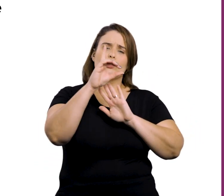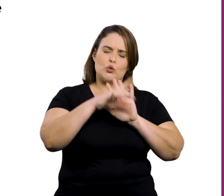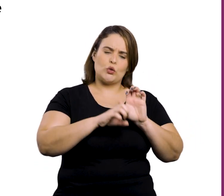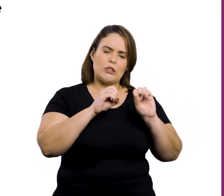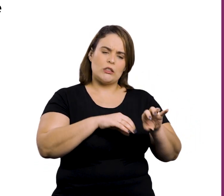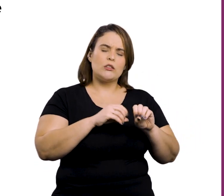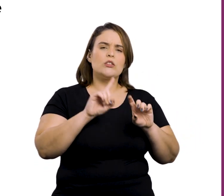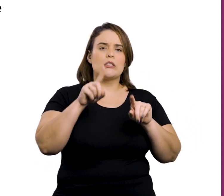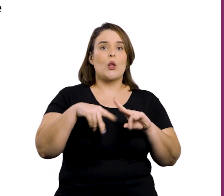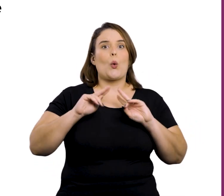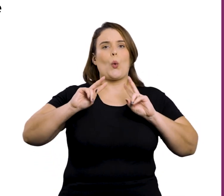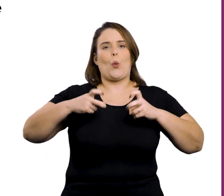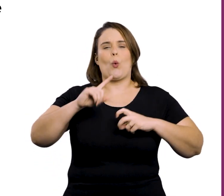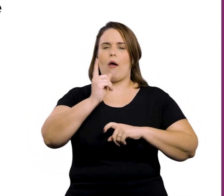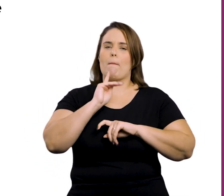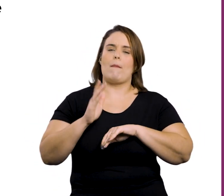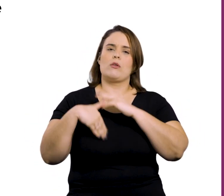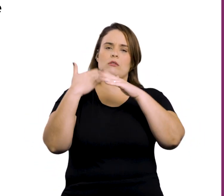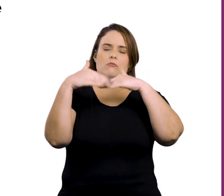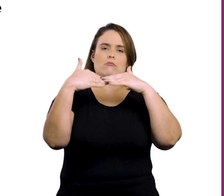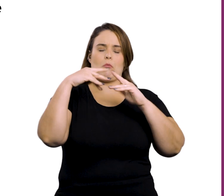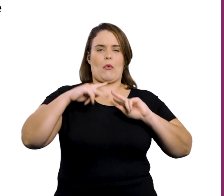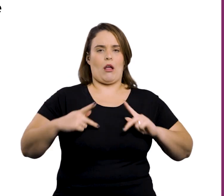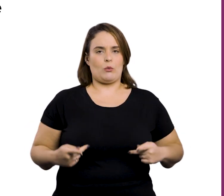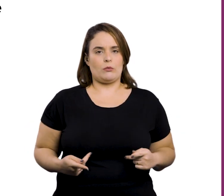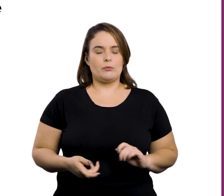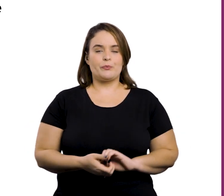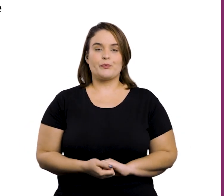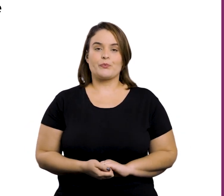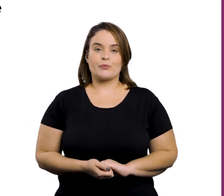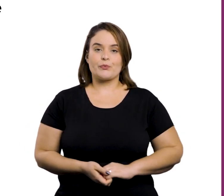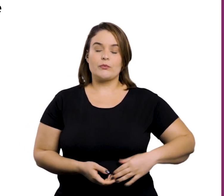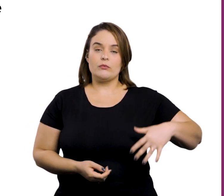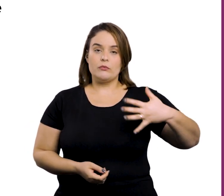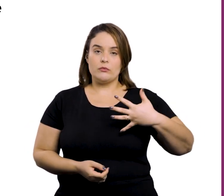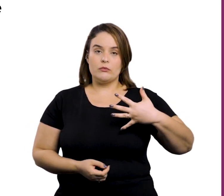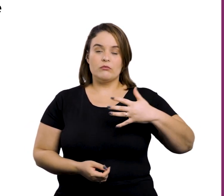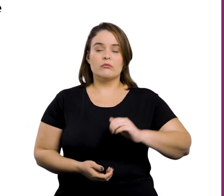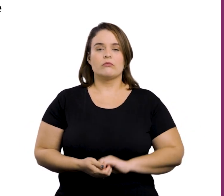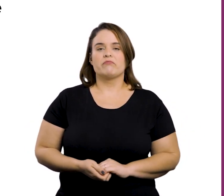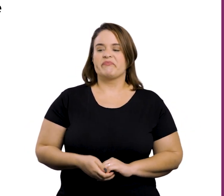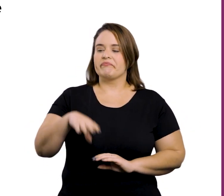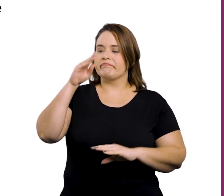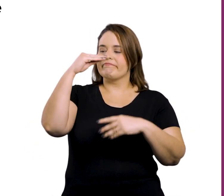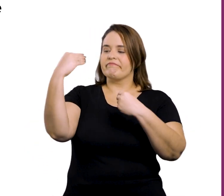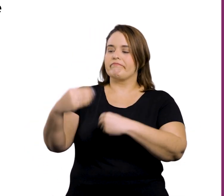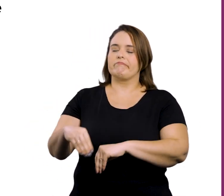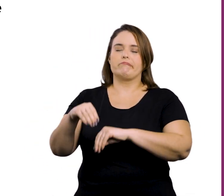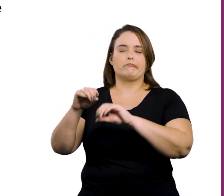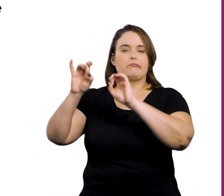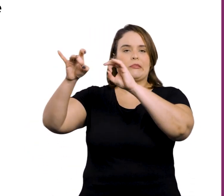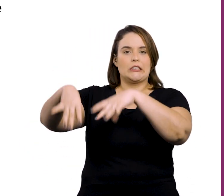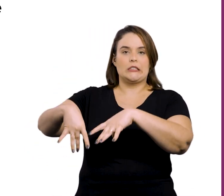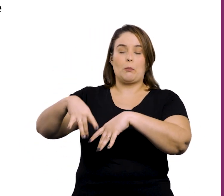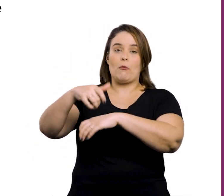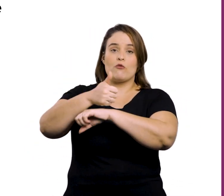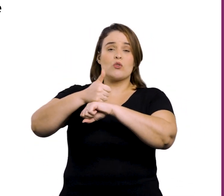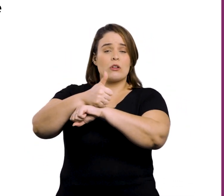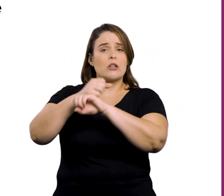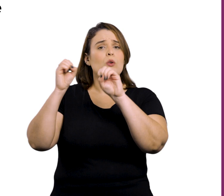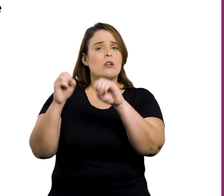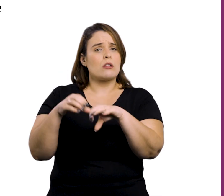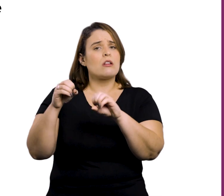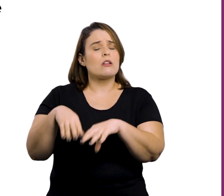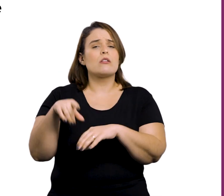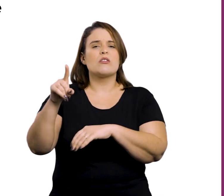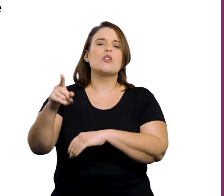não como processo de desenvolvimento humano. 5. Desvaloriza as e os profissionais da educação,